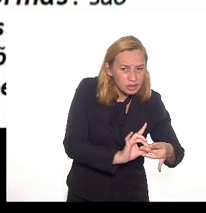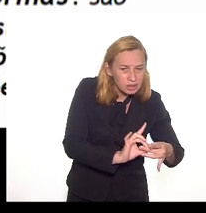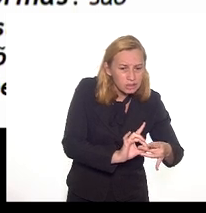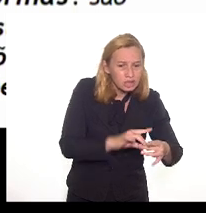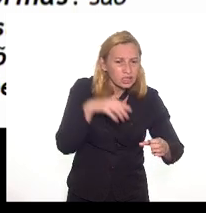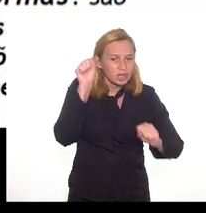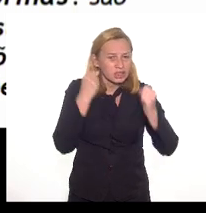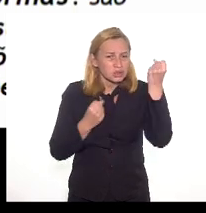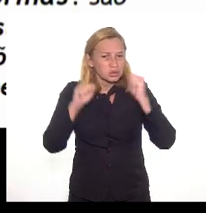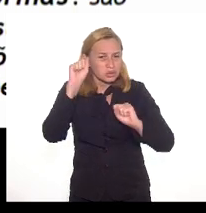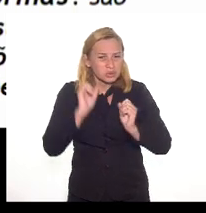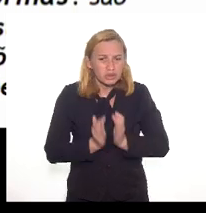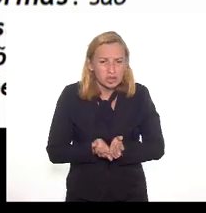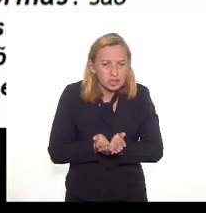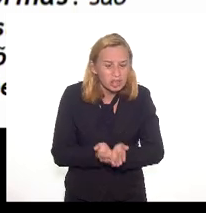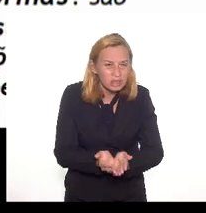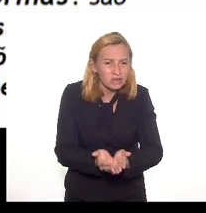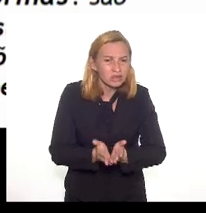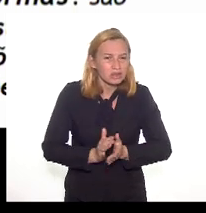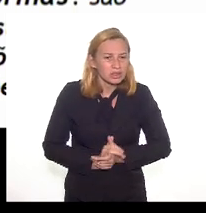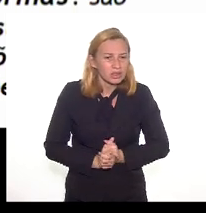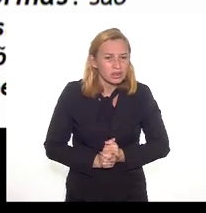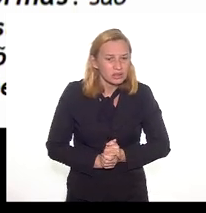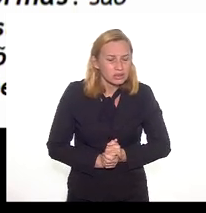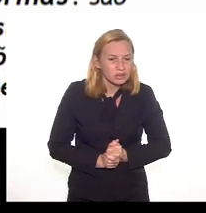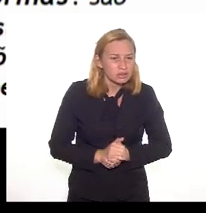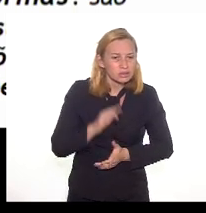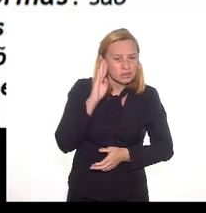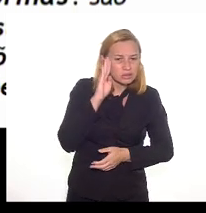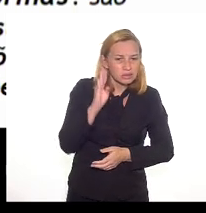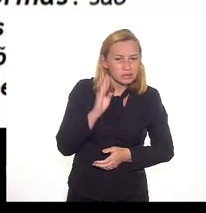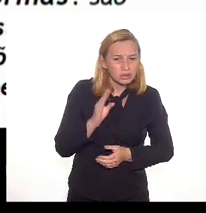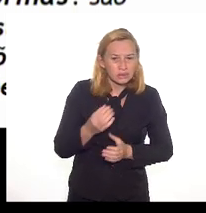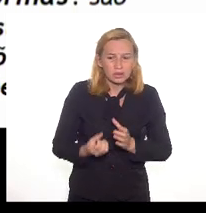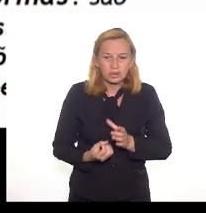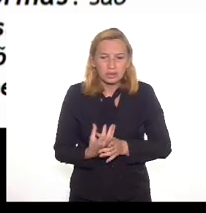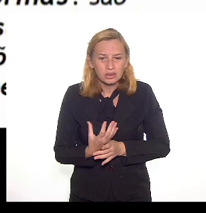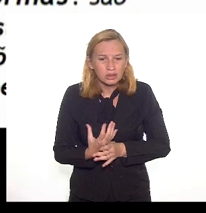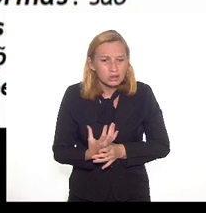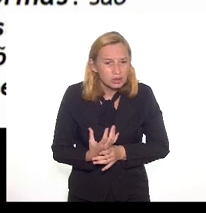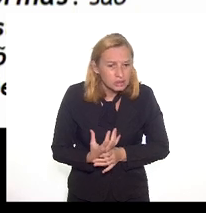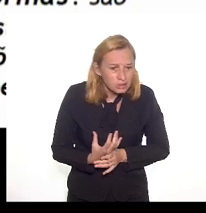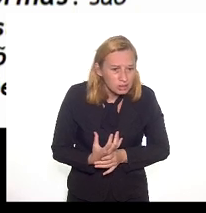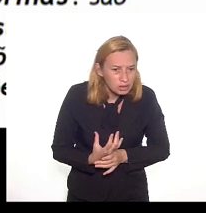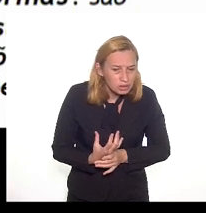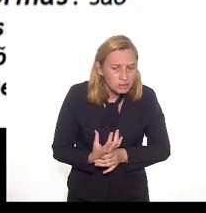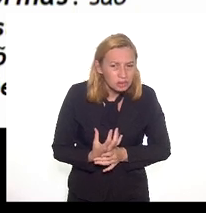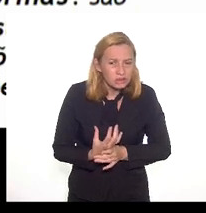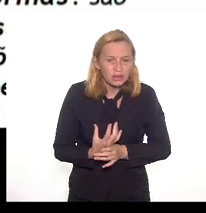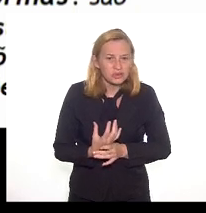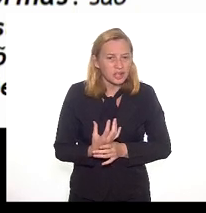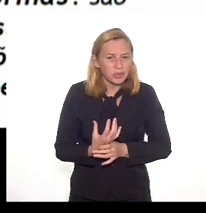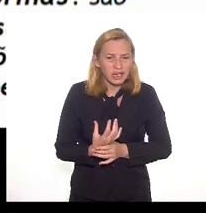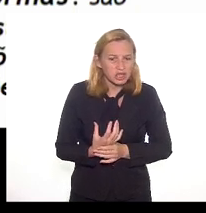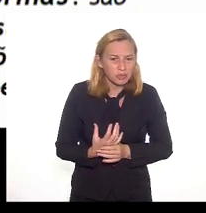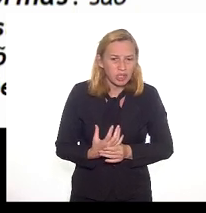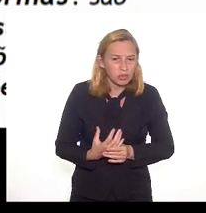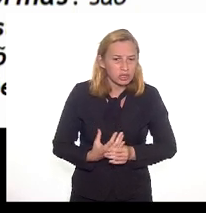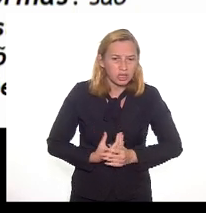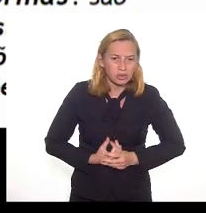naval com preços competitivos, né? Principalmente a área instalada. Quando eu vejo o mouse aqui, ele aparece para vocês? Não, estou na minha